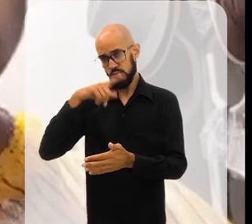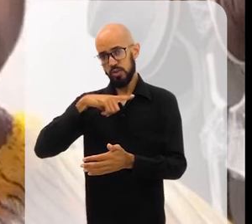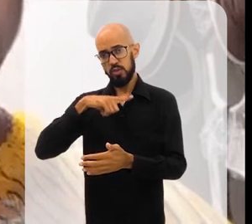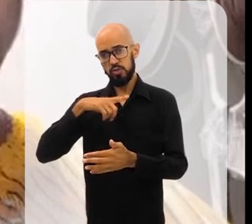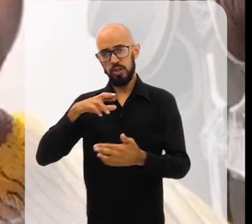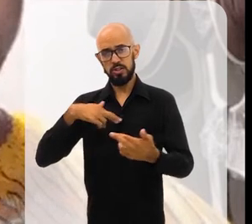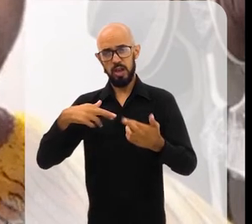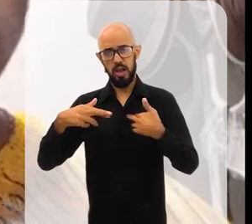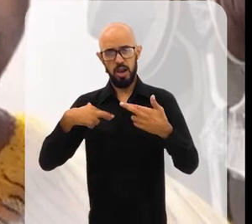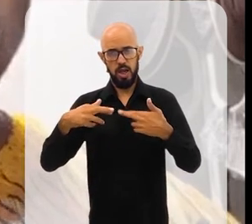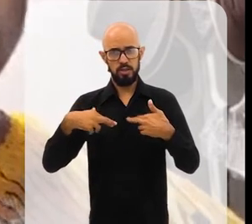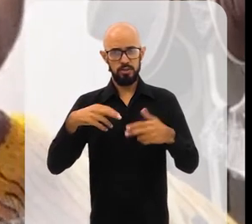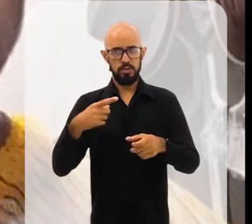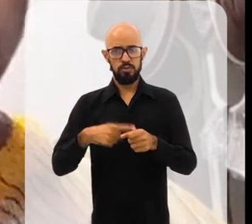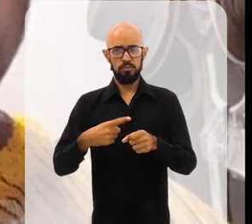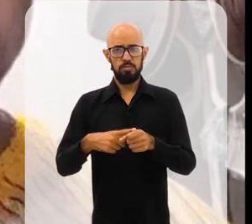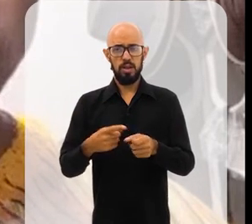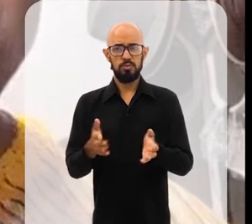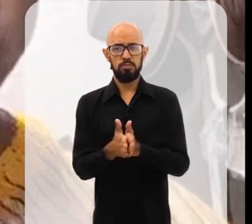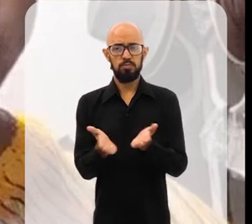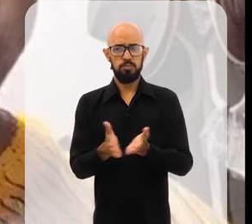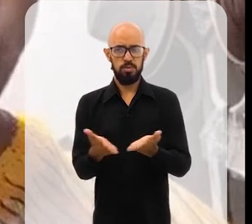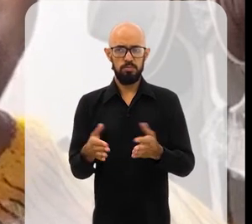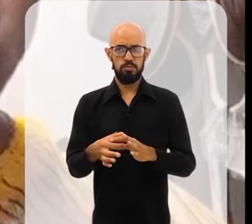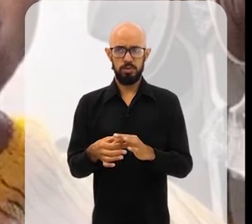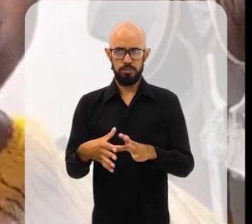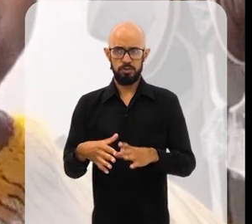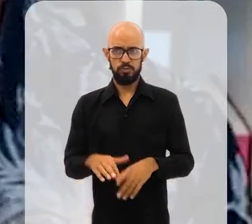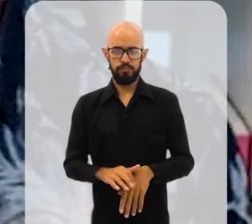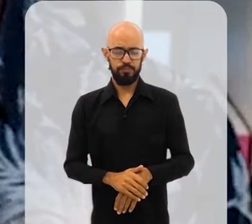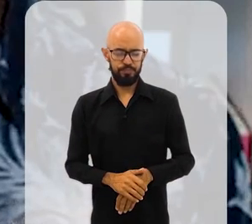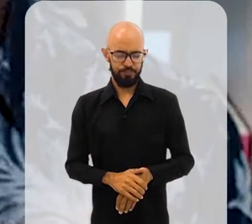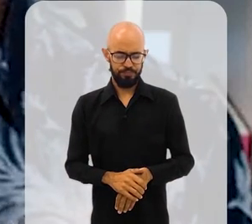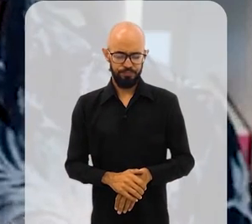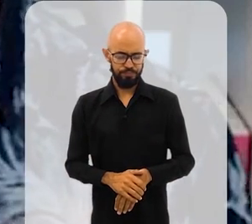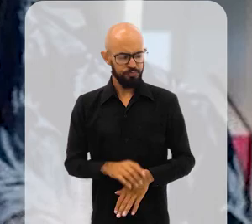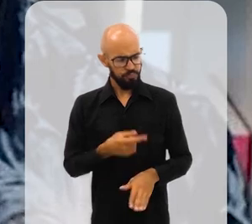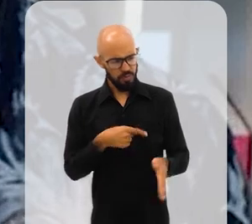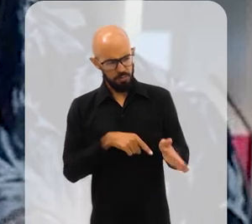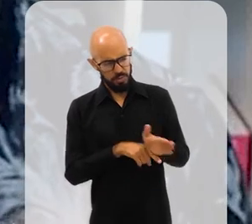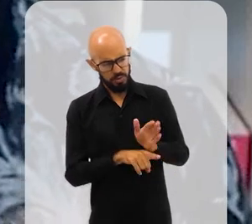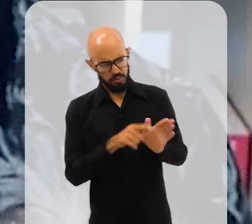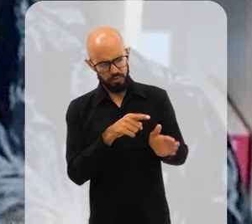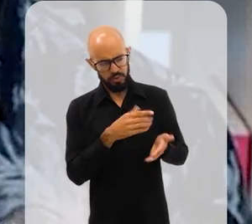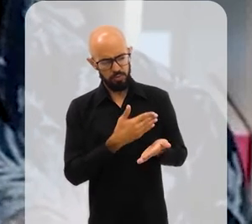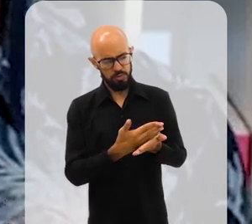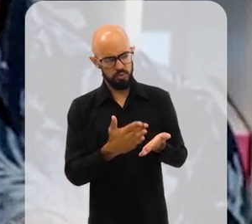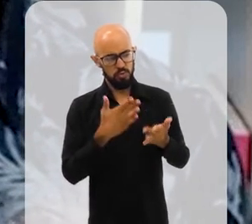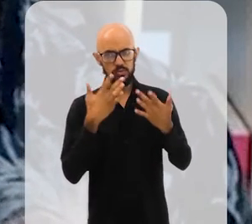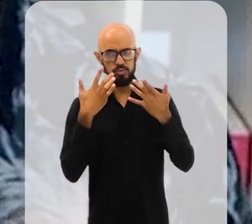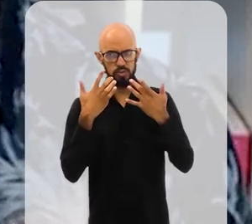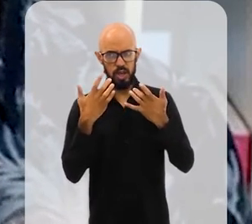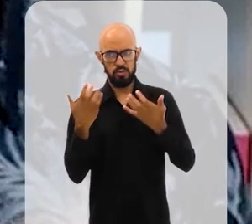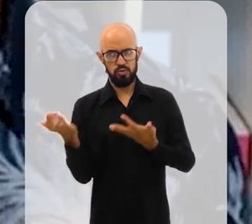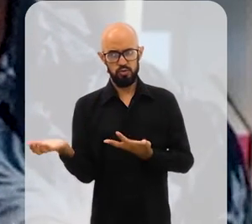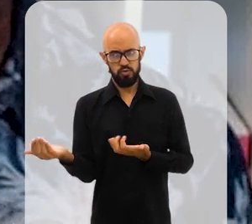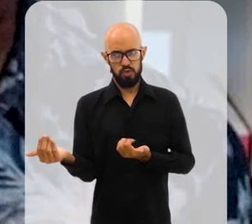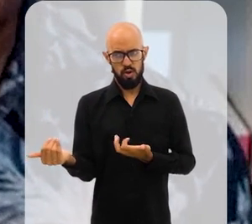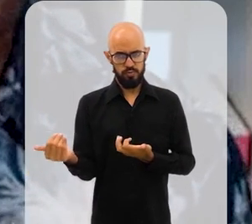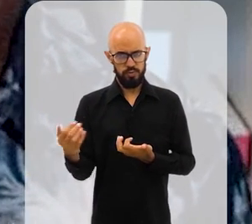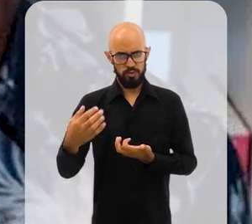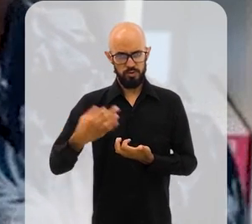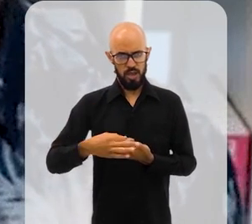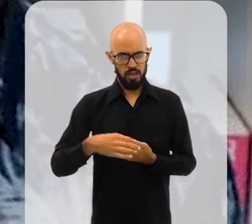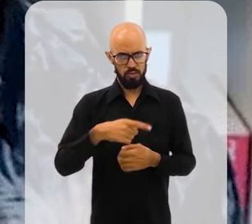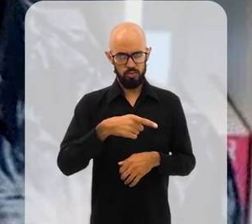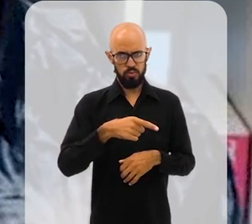relação que a periferia nos permite e nos dá. Você começou a fazer teatro mais cedo, né? Na verdade, no